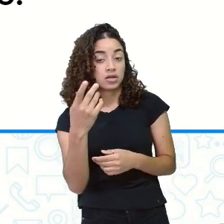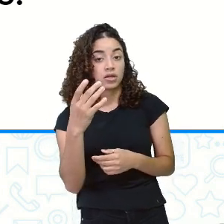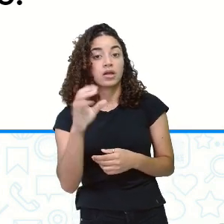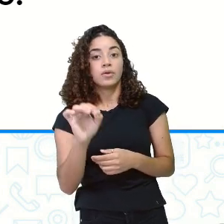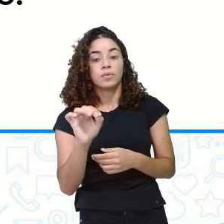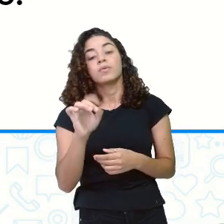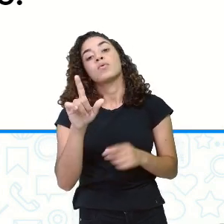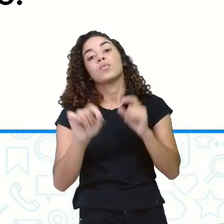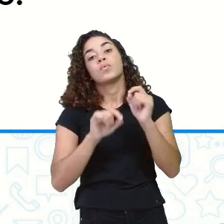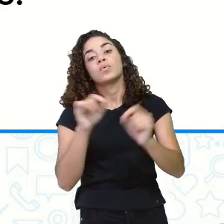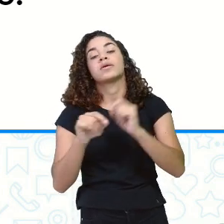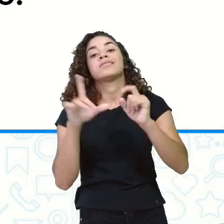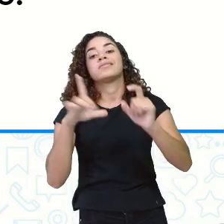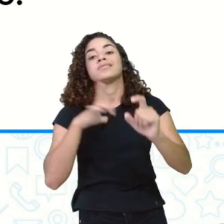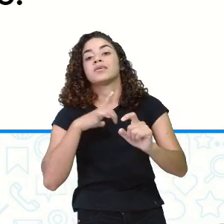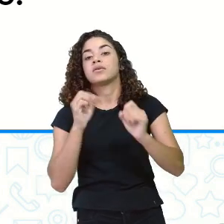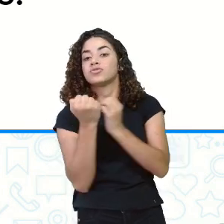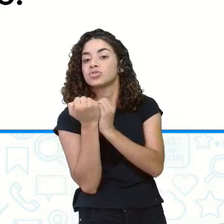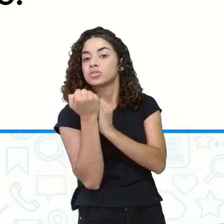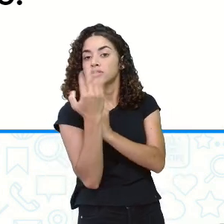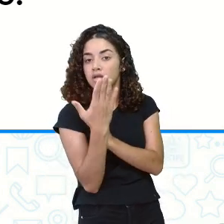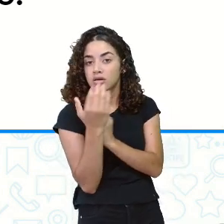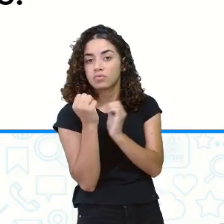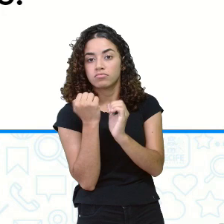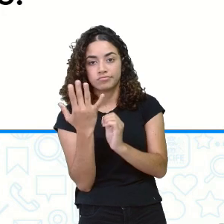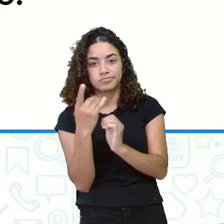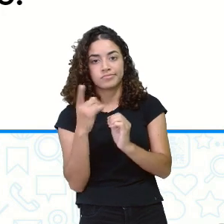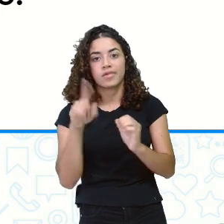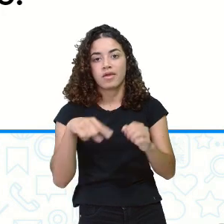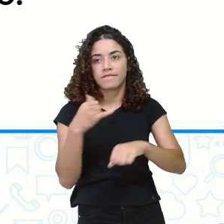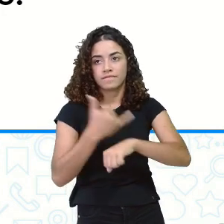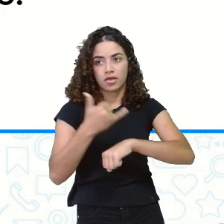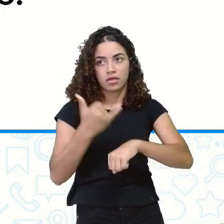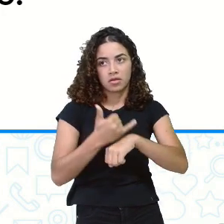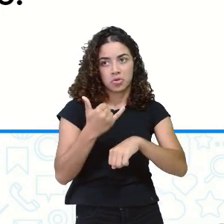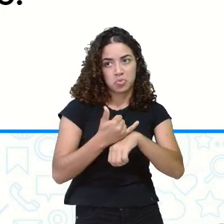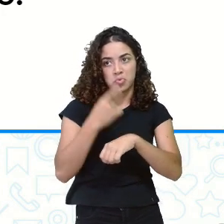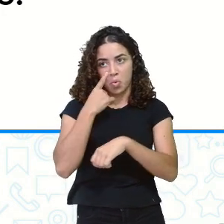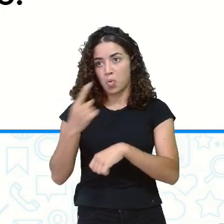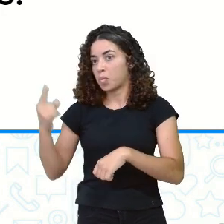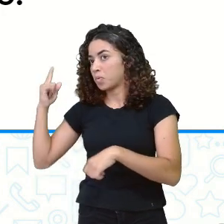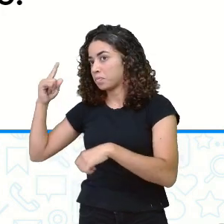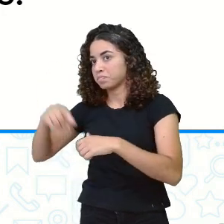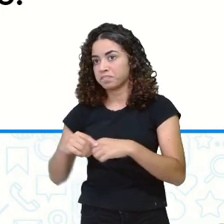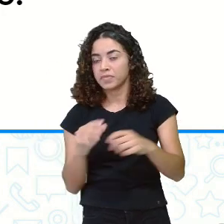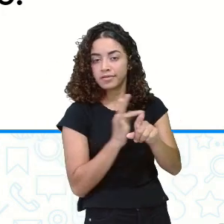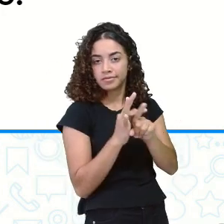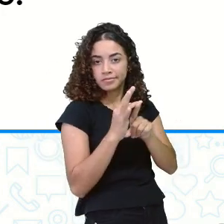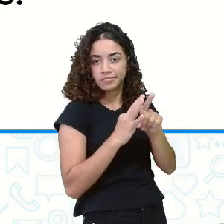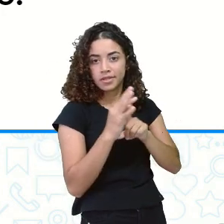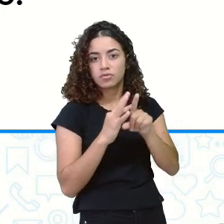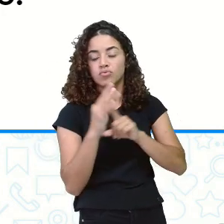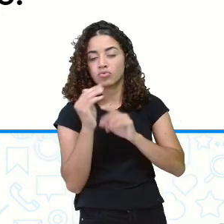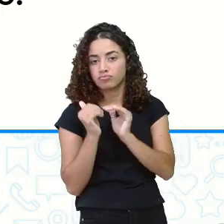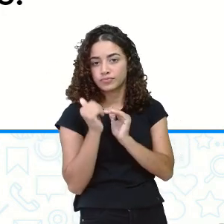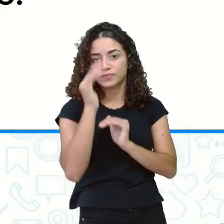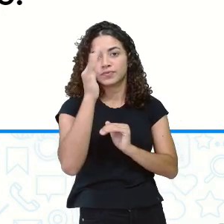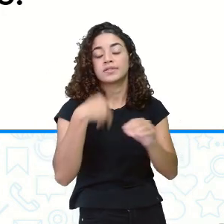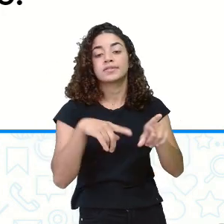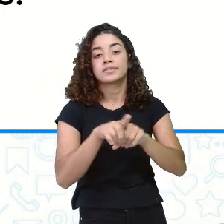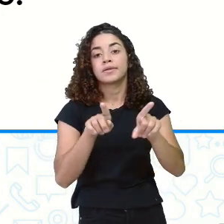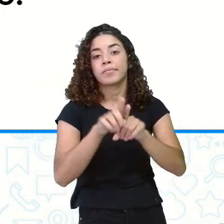o núcleo externo, que ele é composto pelo ferro e níquel, tem essa alta temperatura, e também ele está no